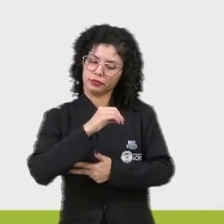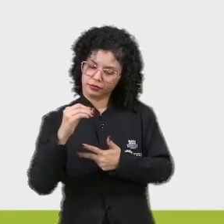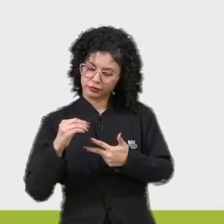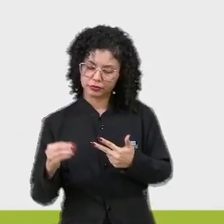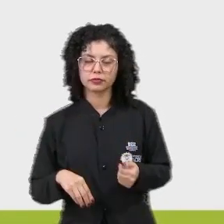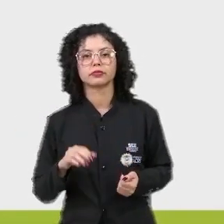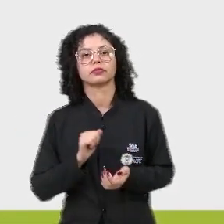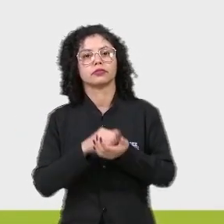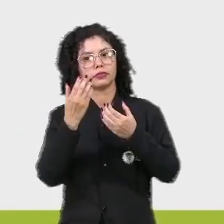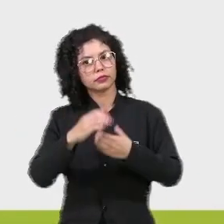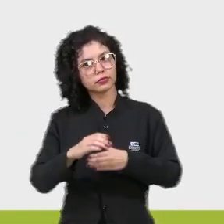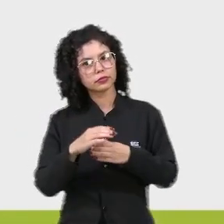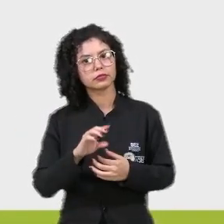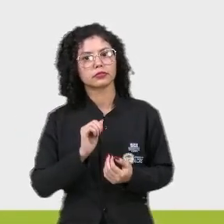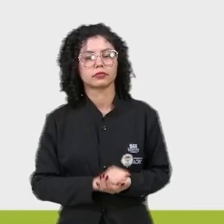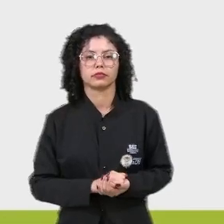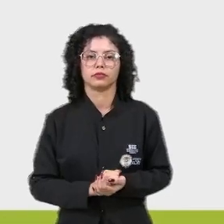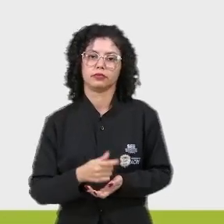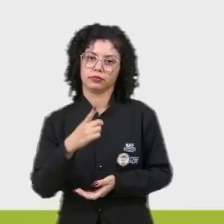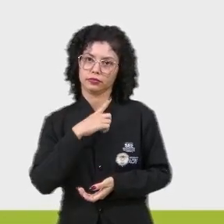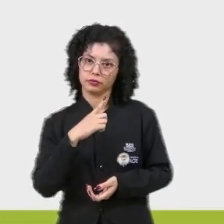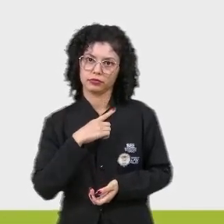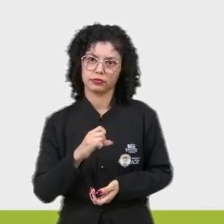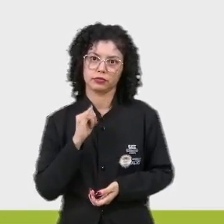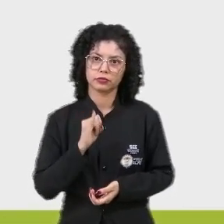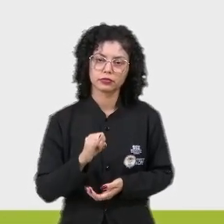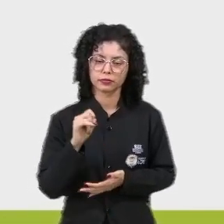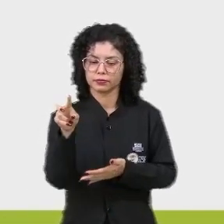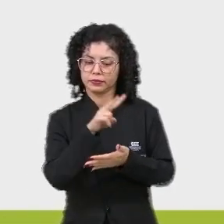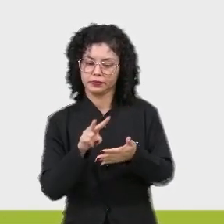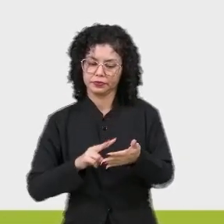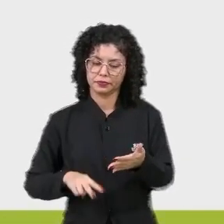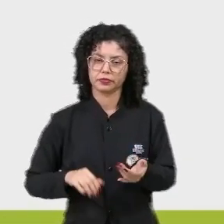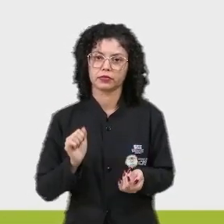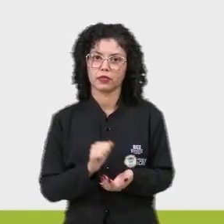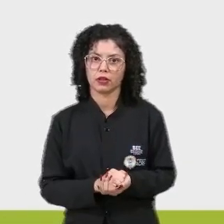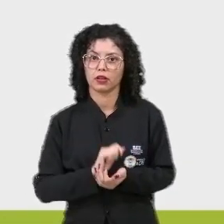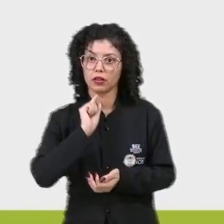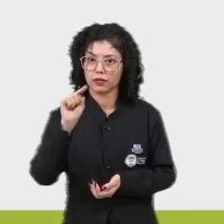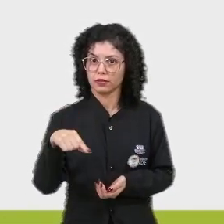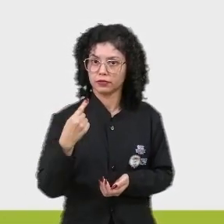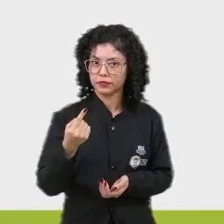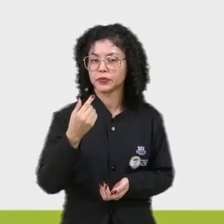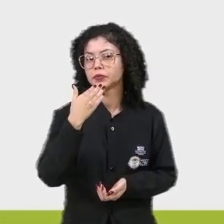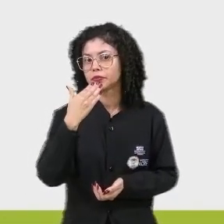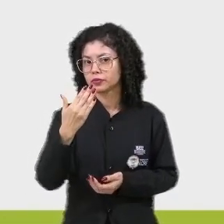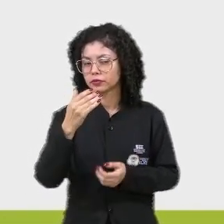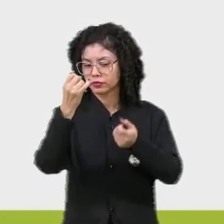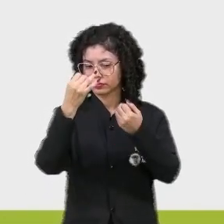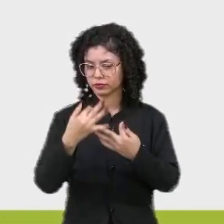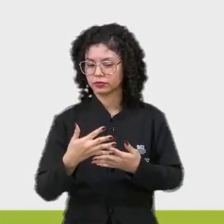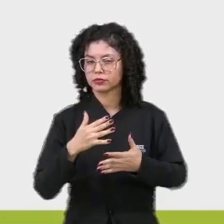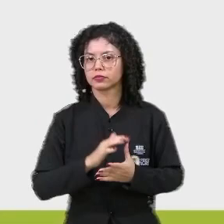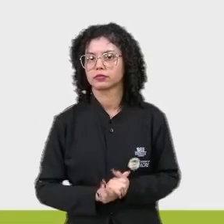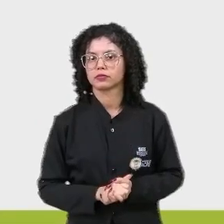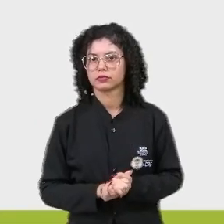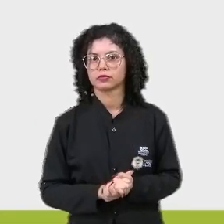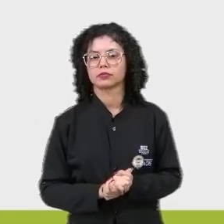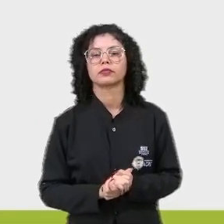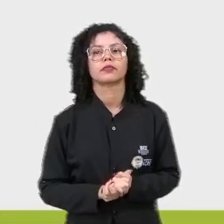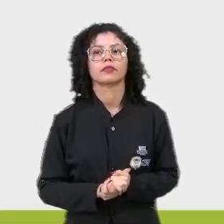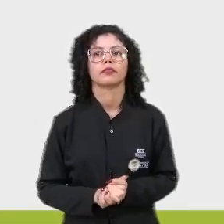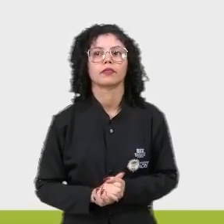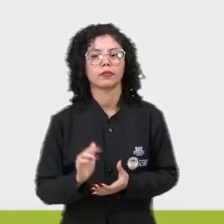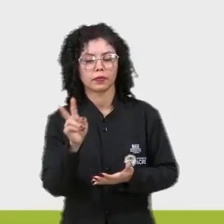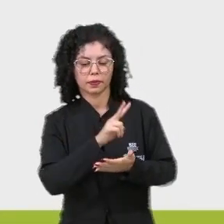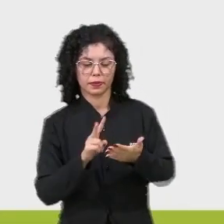dos vestibulares, que situa o leitor naquilo que o texto vai tratar. Obviamente, você